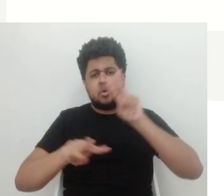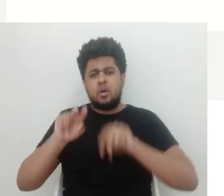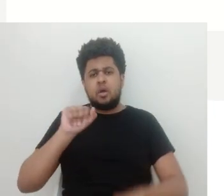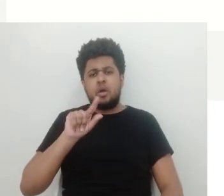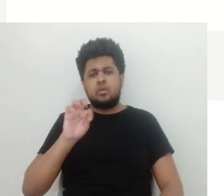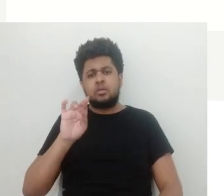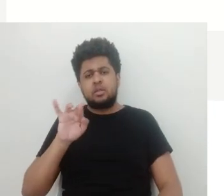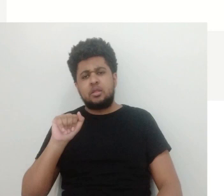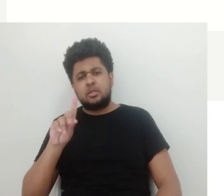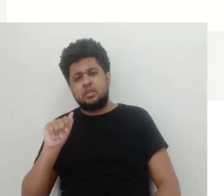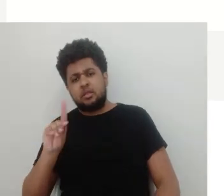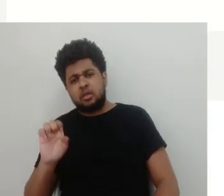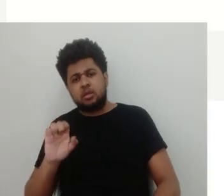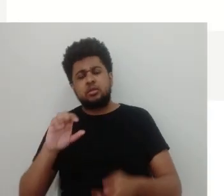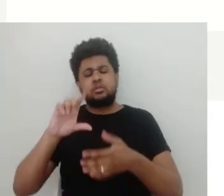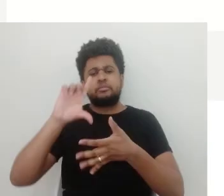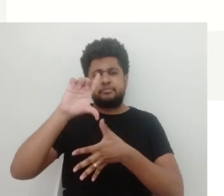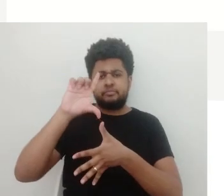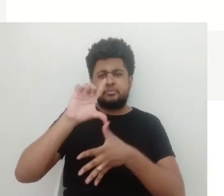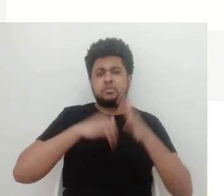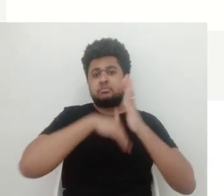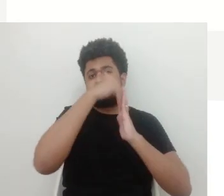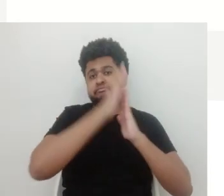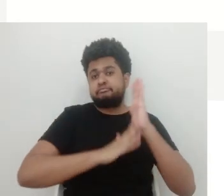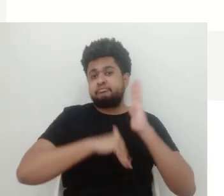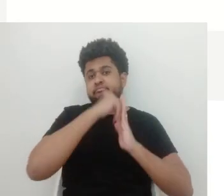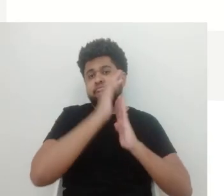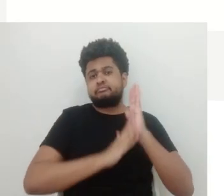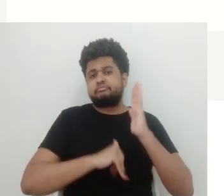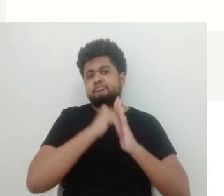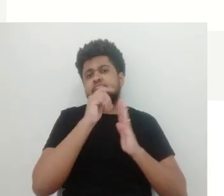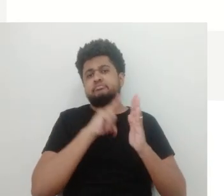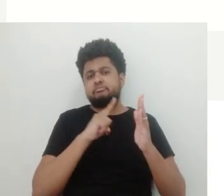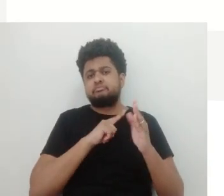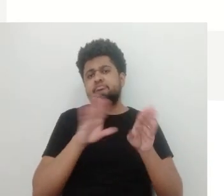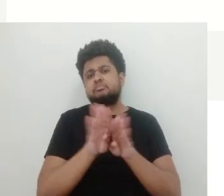índios, etc. Além de serem artistas, também escreviam